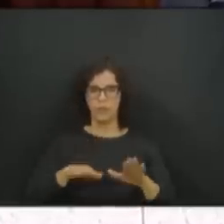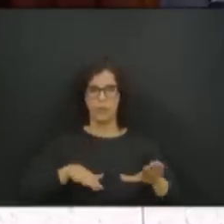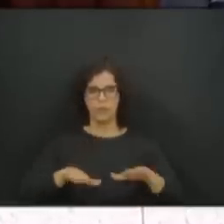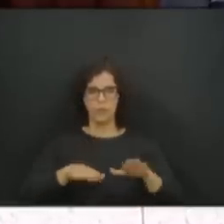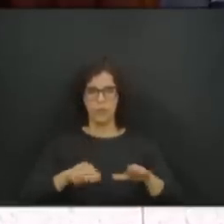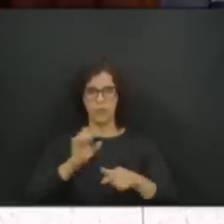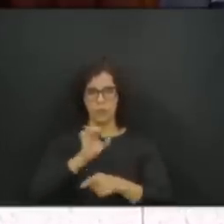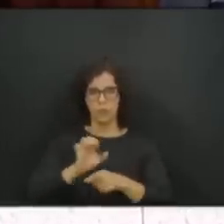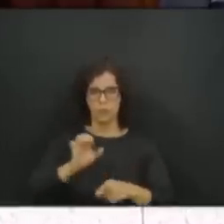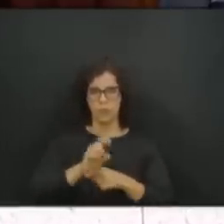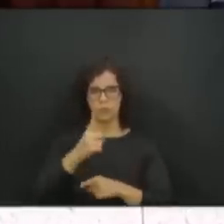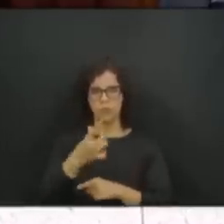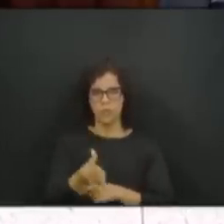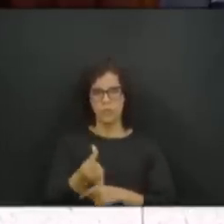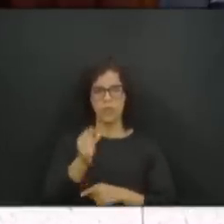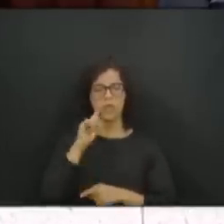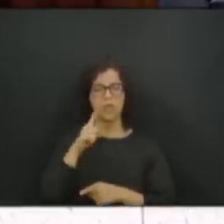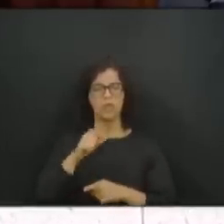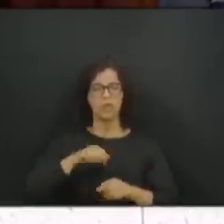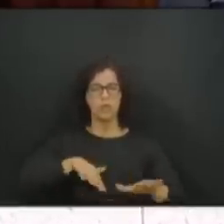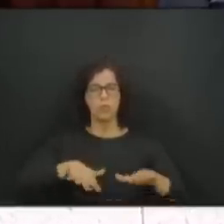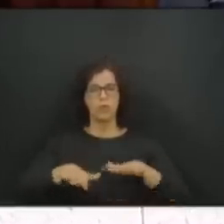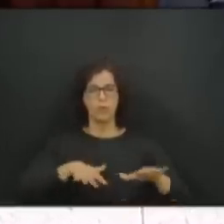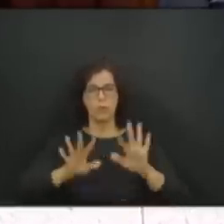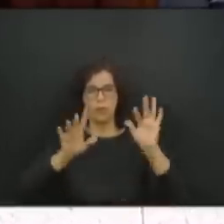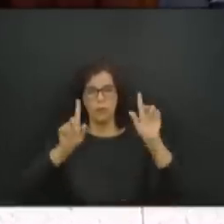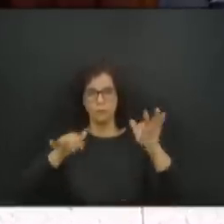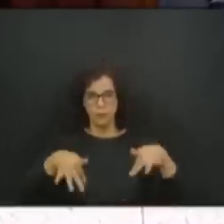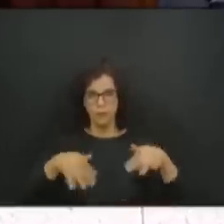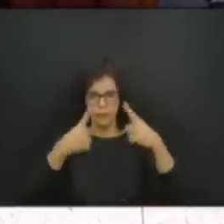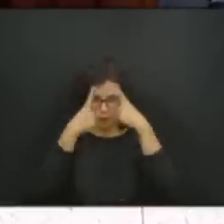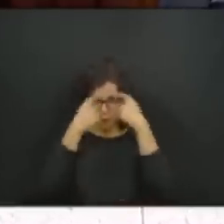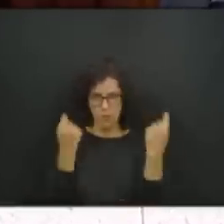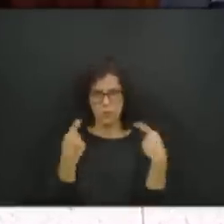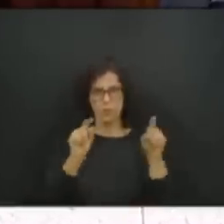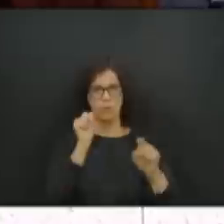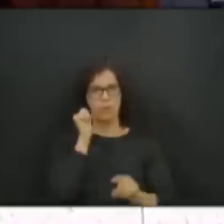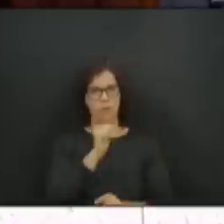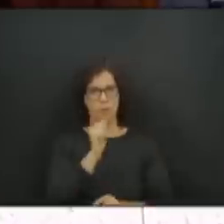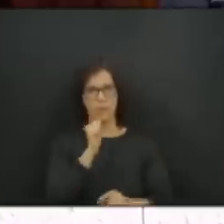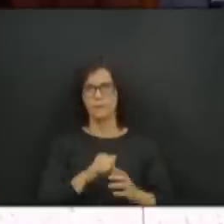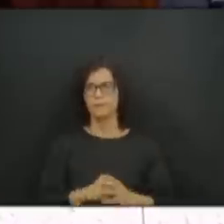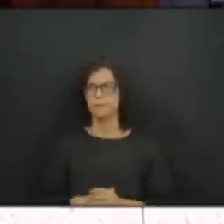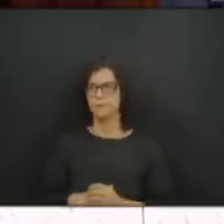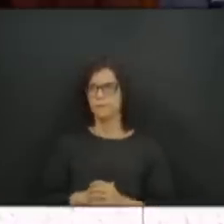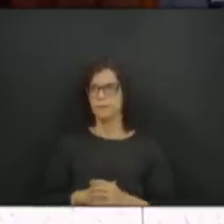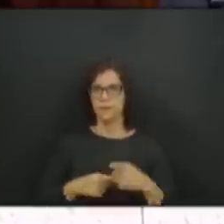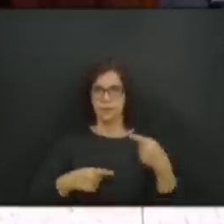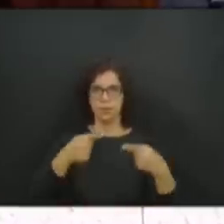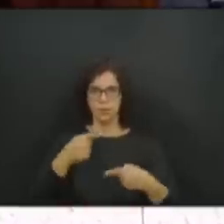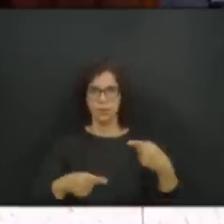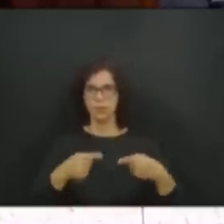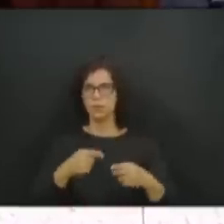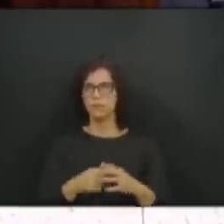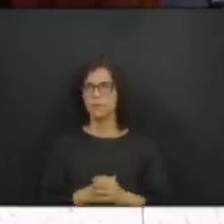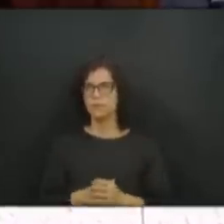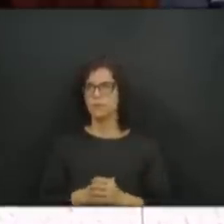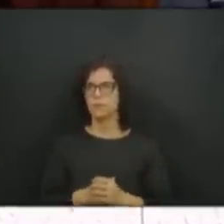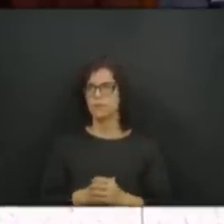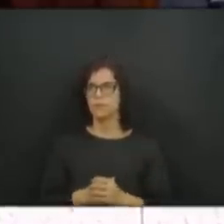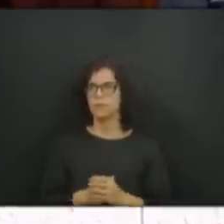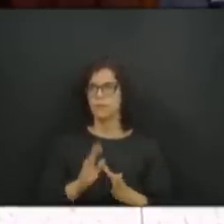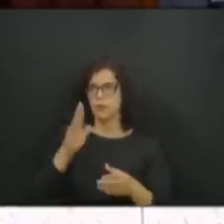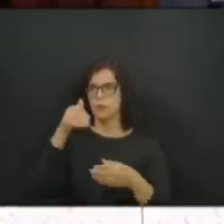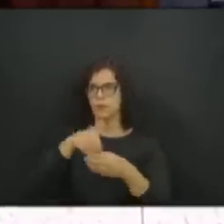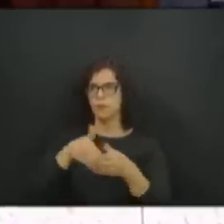campanha Estadual 16 dias de ativismo pelo fim da violência contra as mulheres e discussão ei